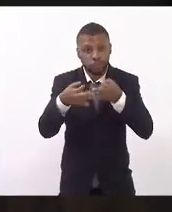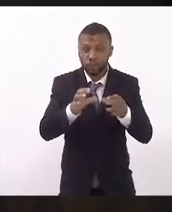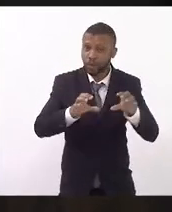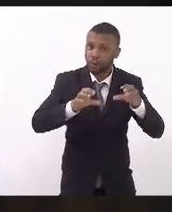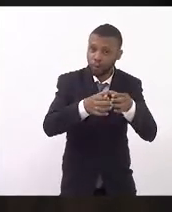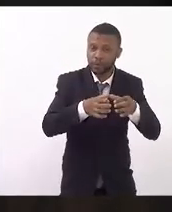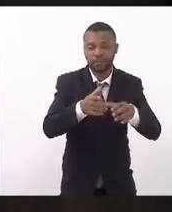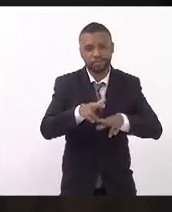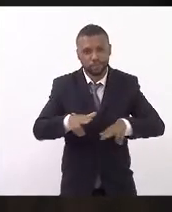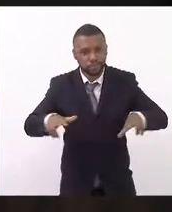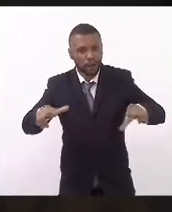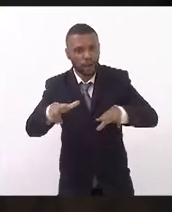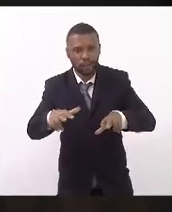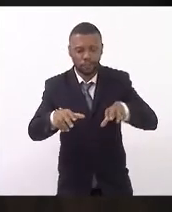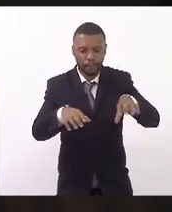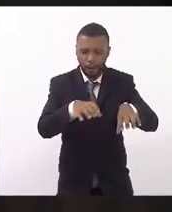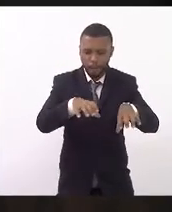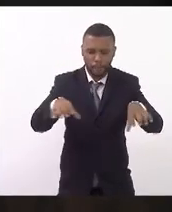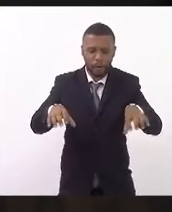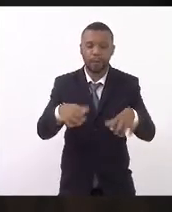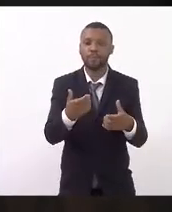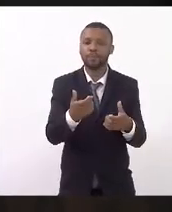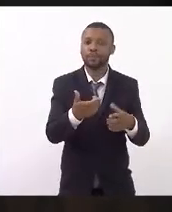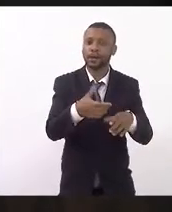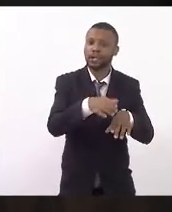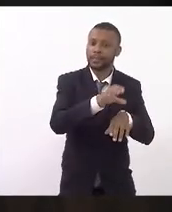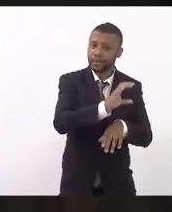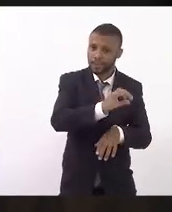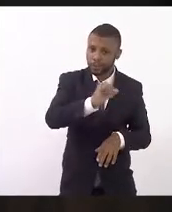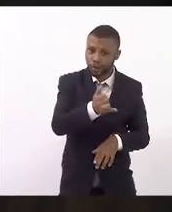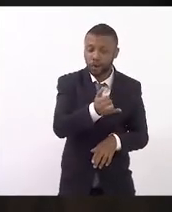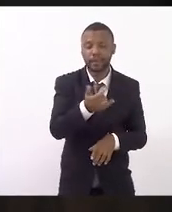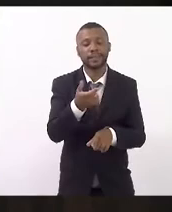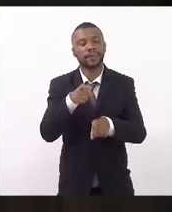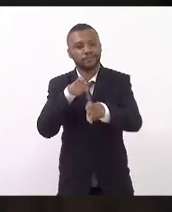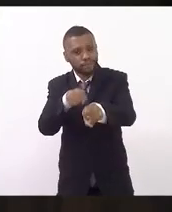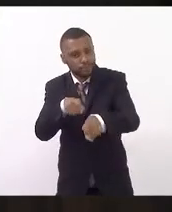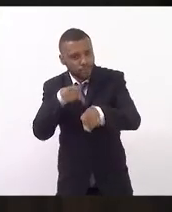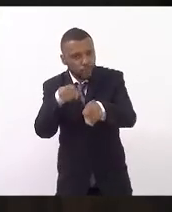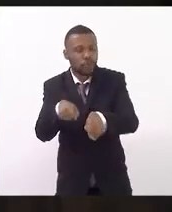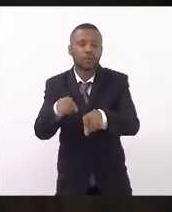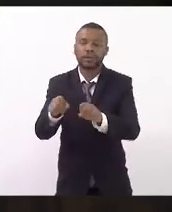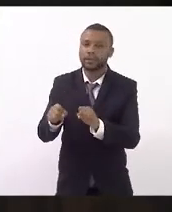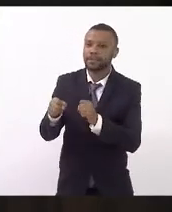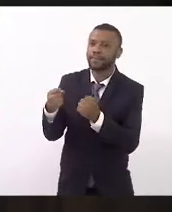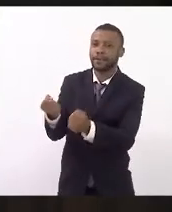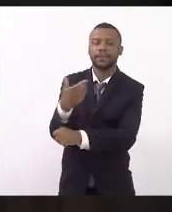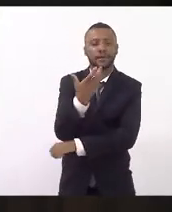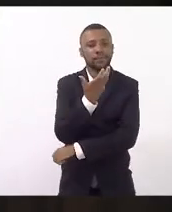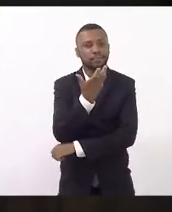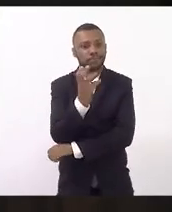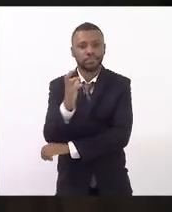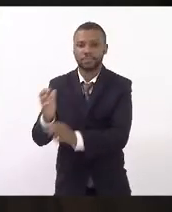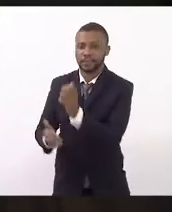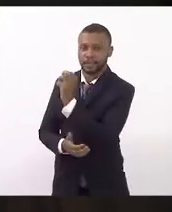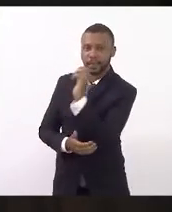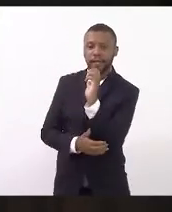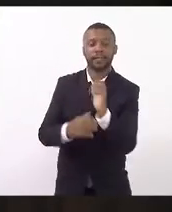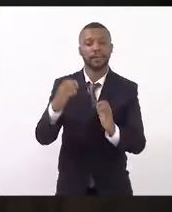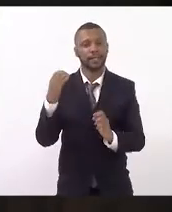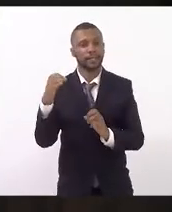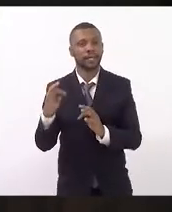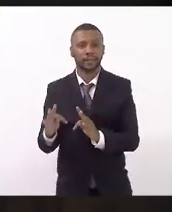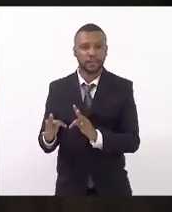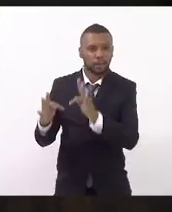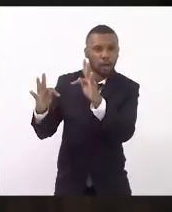Constituição e Justiça, de Agricultura, Pecuária, Política Rural, Agrária e Pesqueira, de Defesa do Meio Ambiente, Ciência e Tecnologia, de